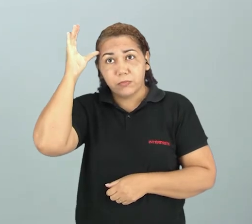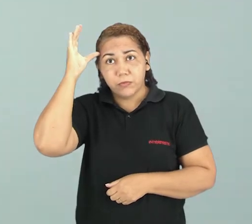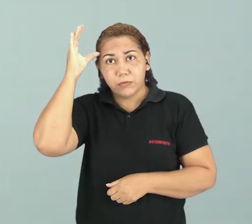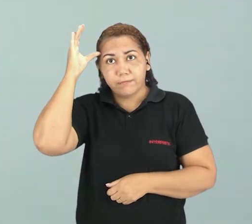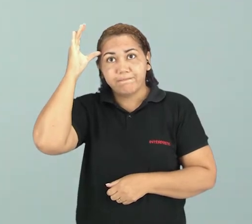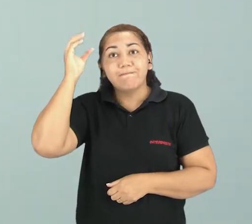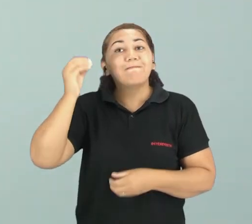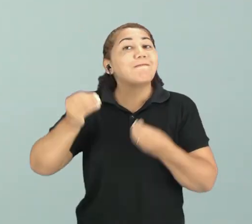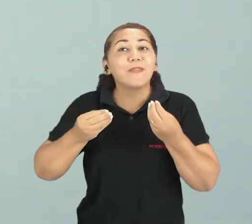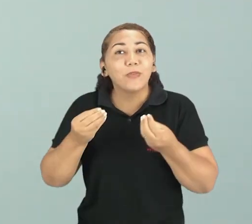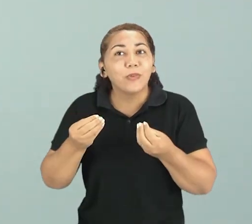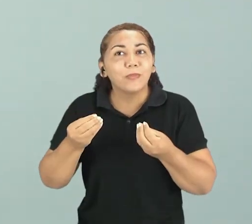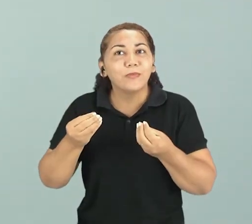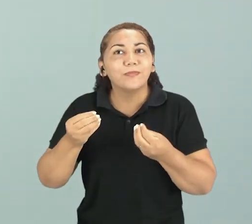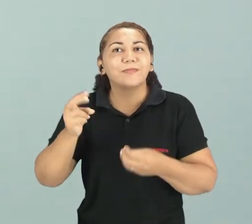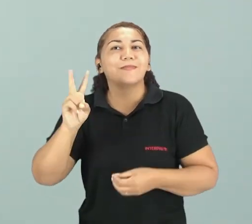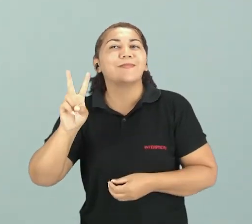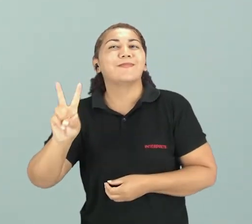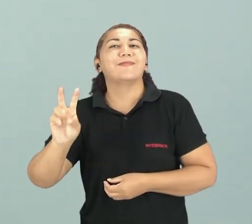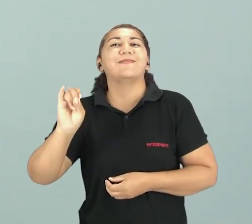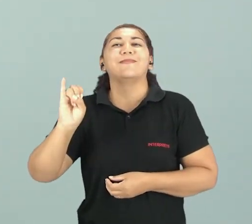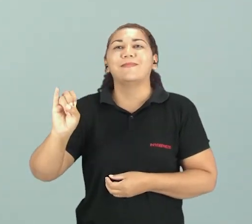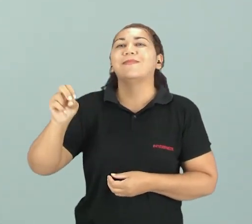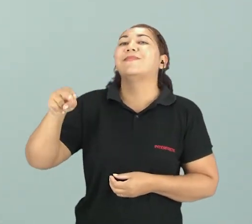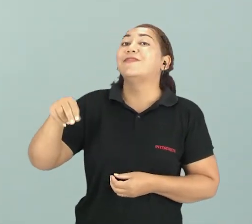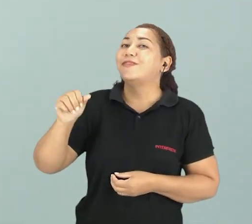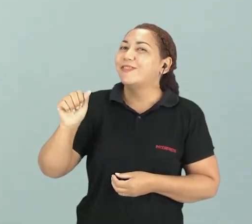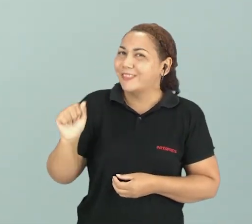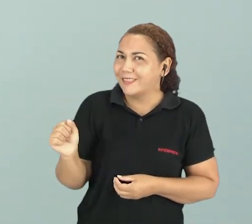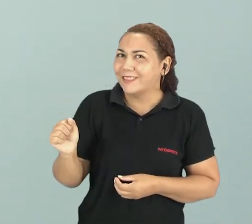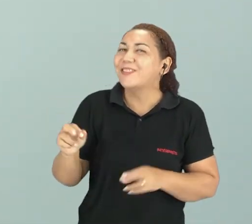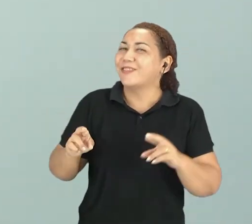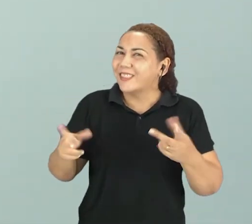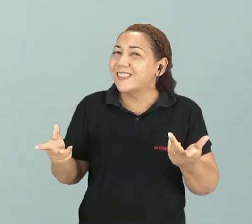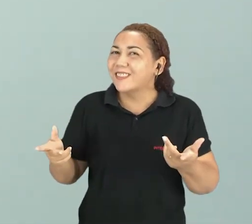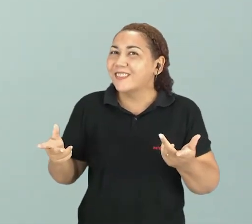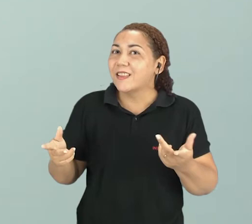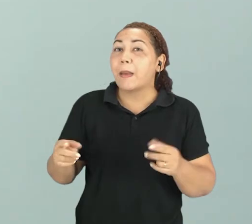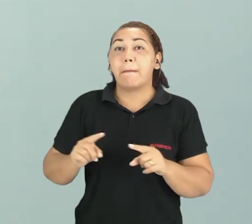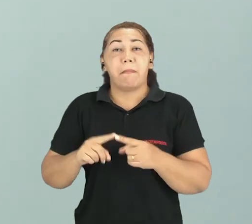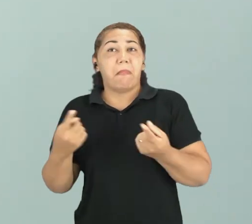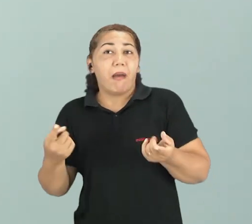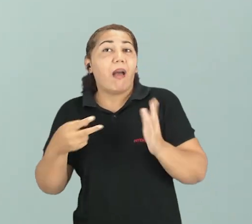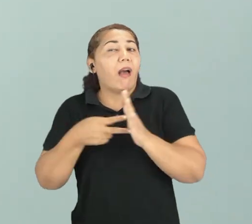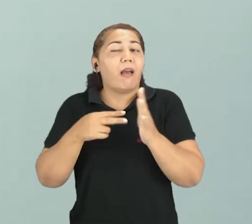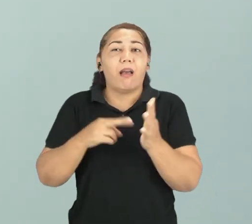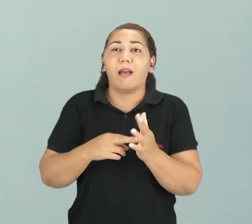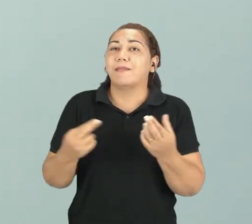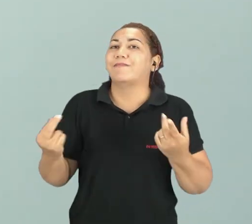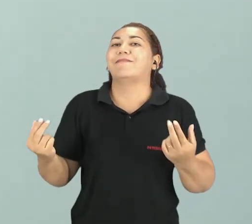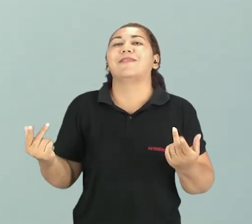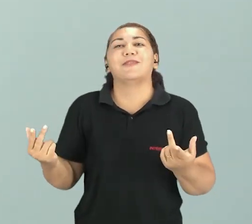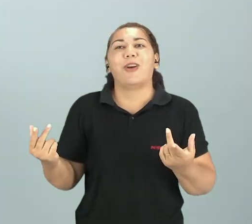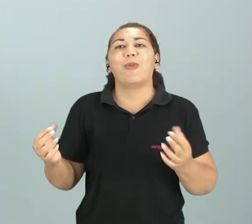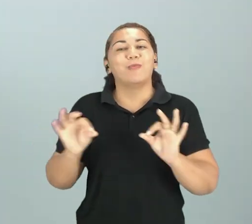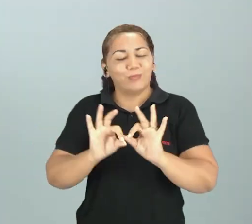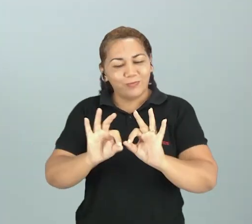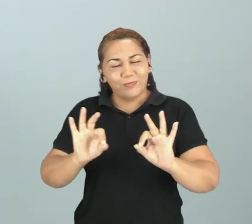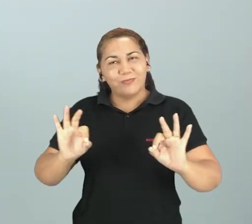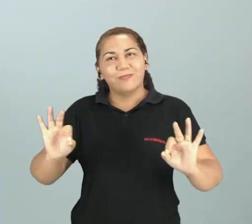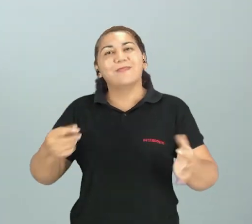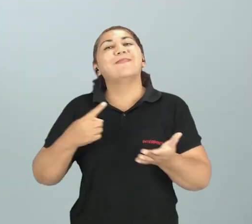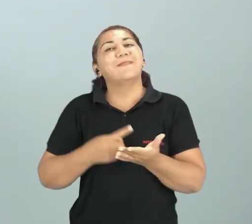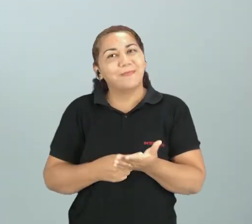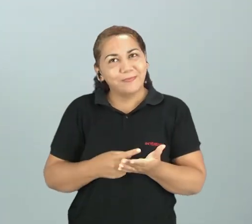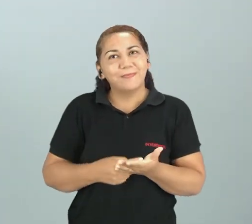saber conhecer nosso país. Embora a gente conheça, a gente mora em uma região diferente das demais, cada região tem o seu o